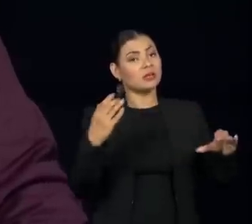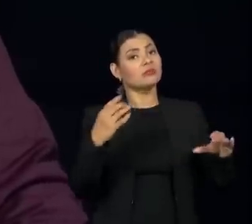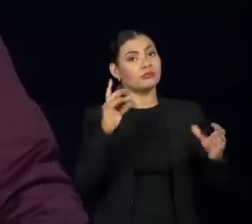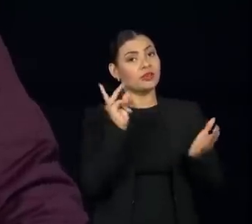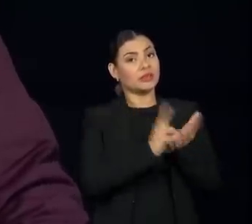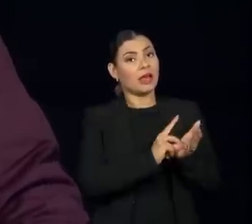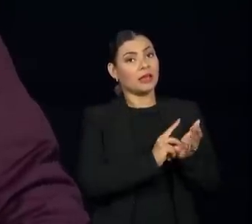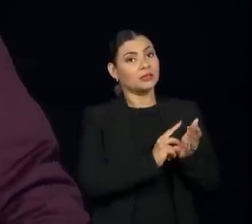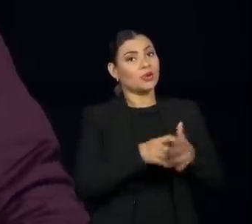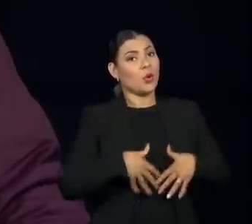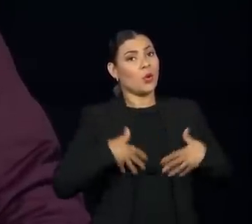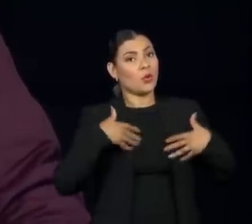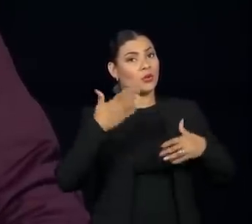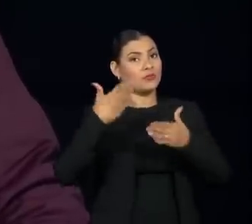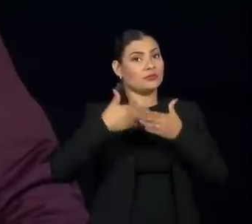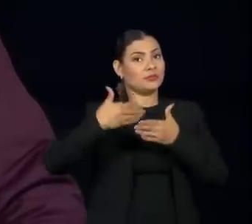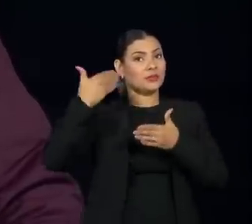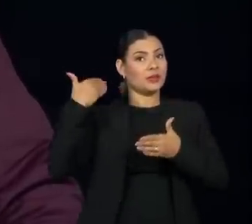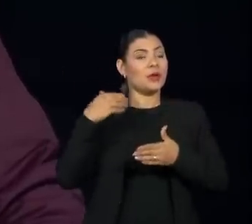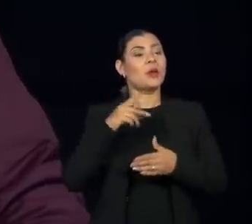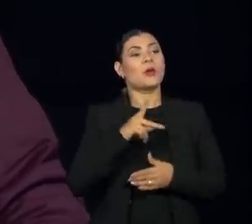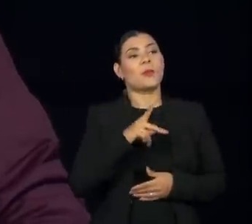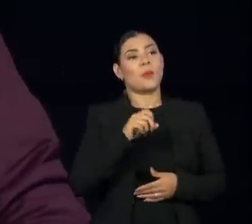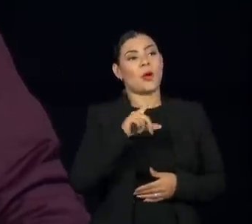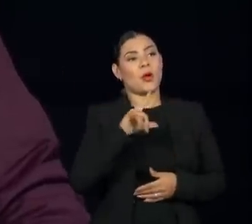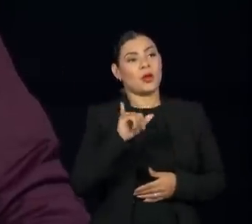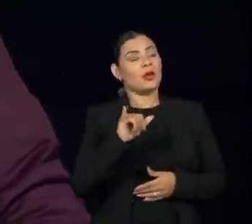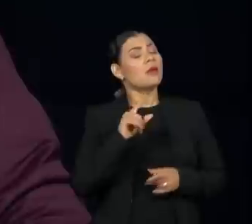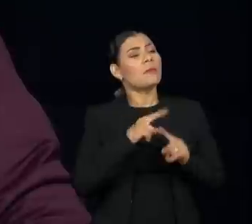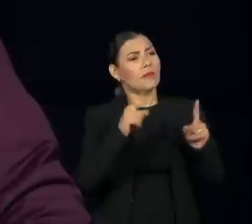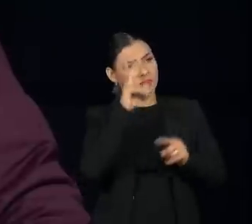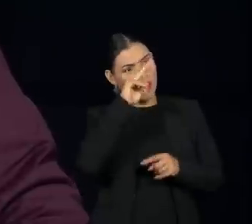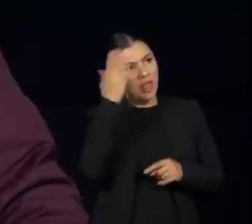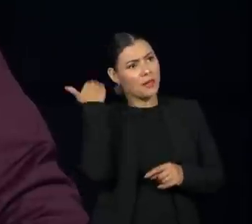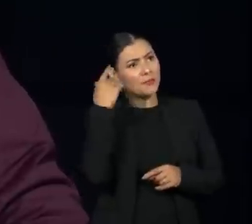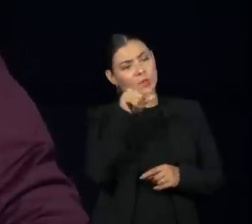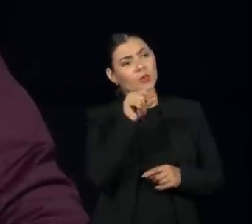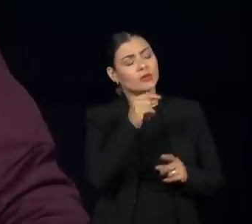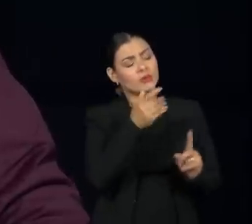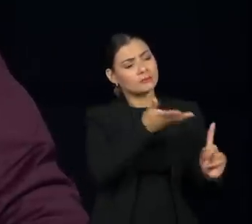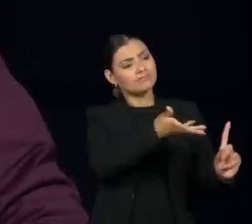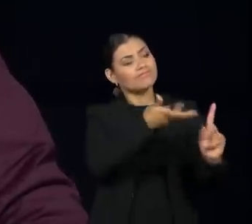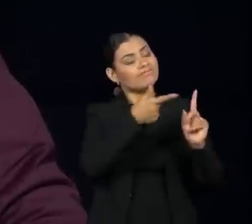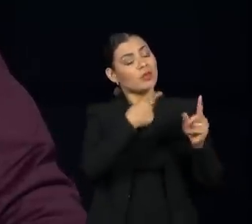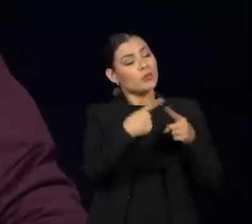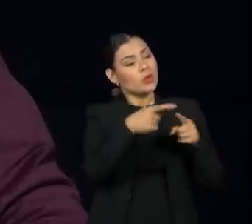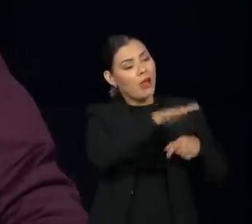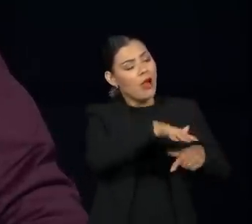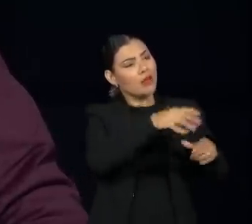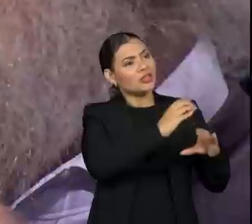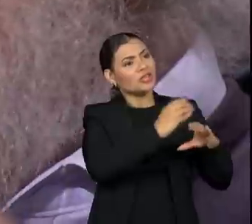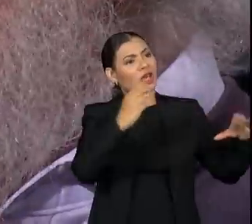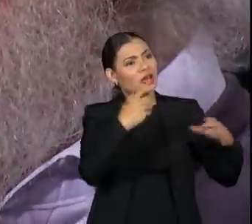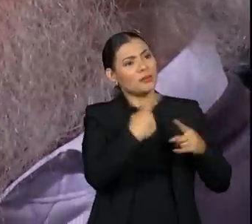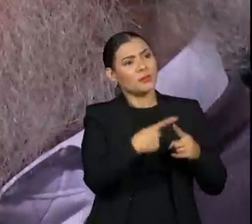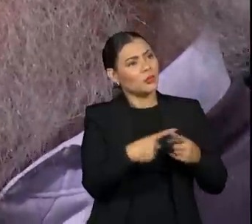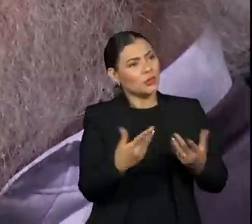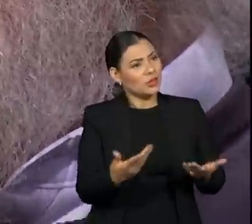mesmo com muito orgulho lá da Polly o que você lembra o que que te atraiu na na engenharia